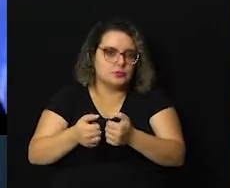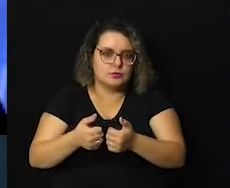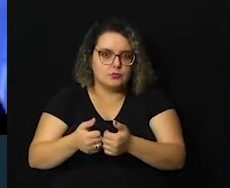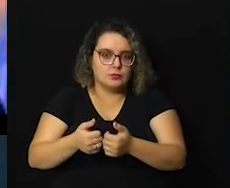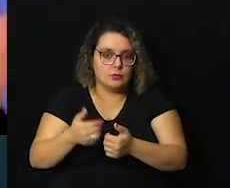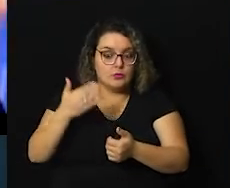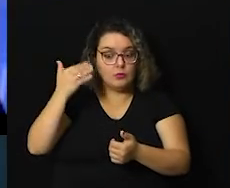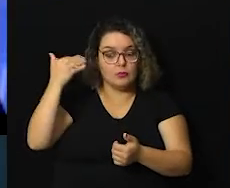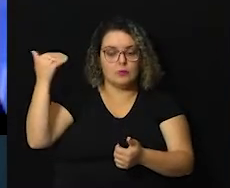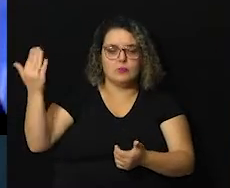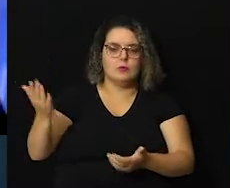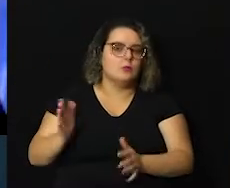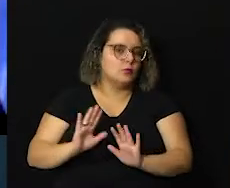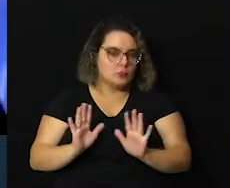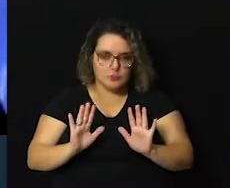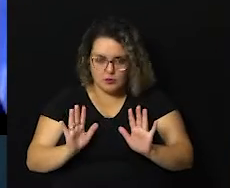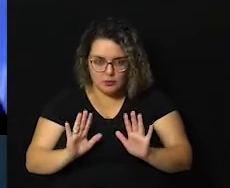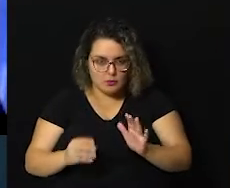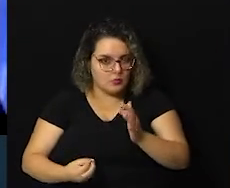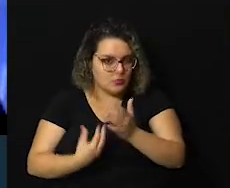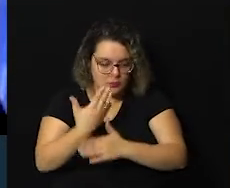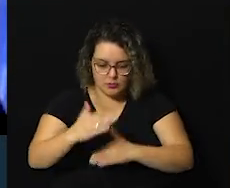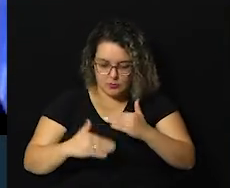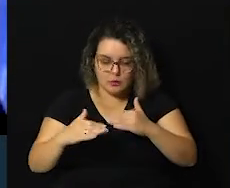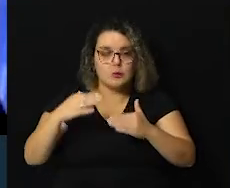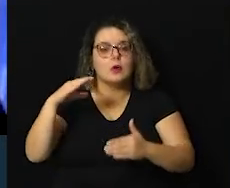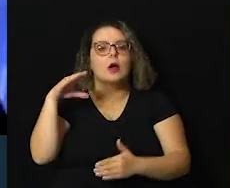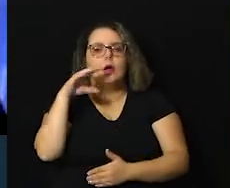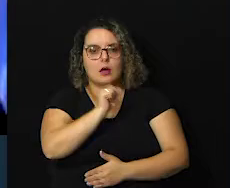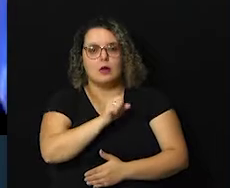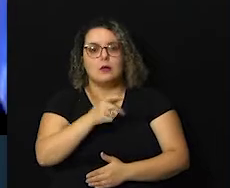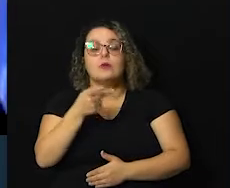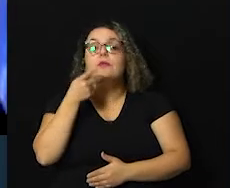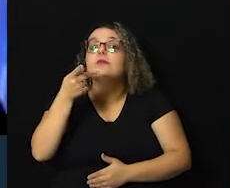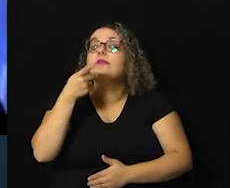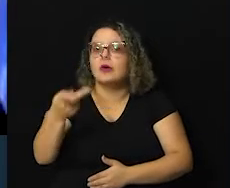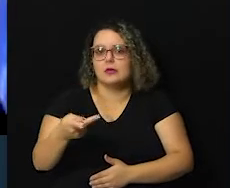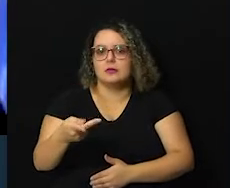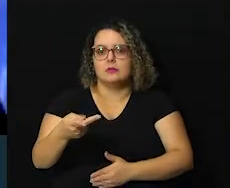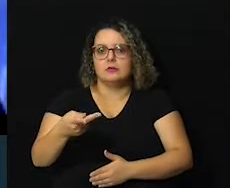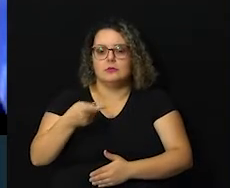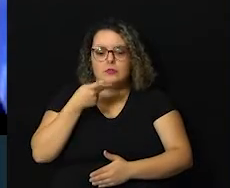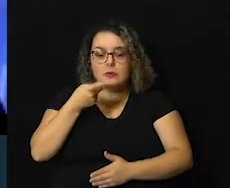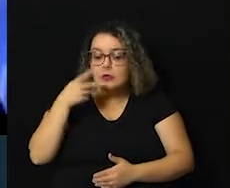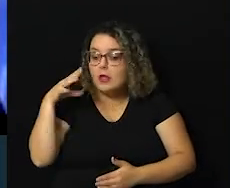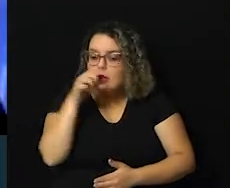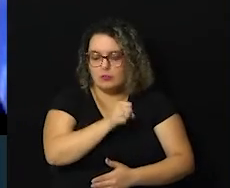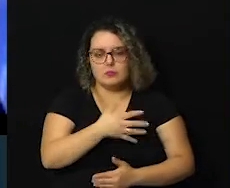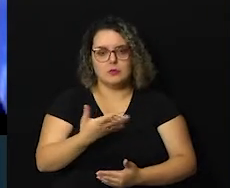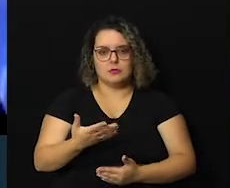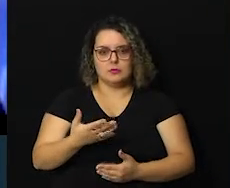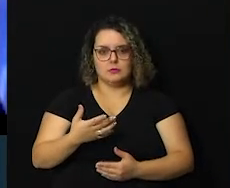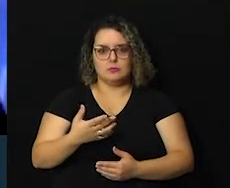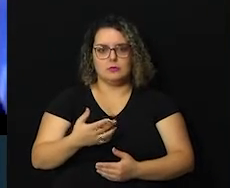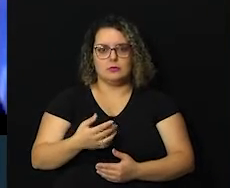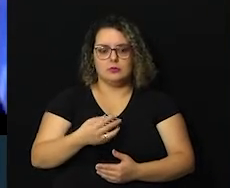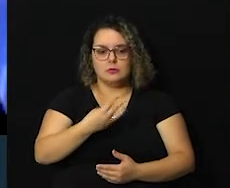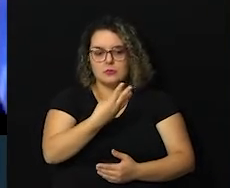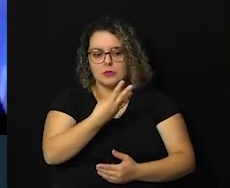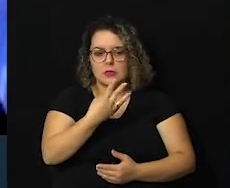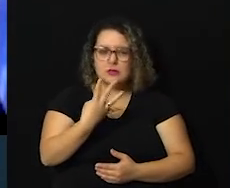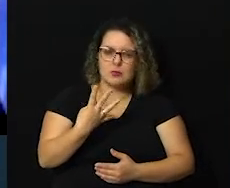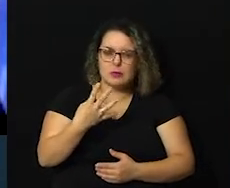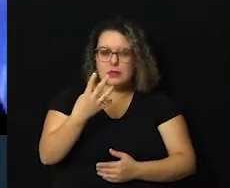jogo fazer um grande sucesso então é crie desenvolva rápido e fale literalmente fale rápido né